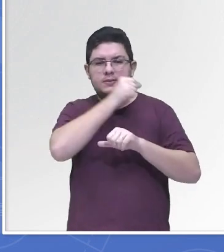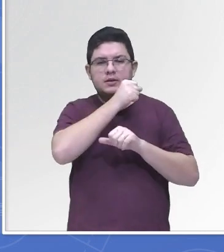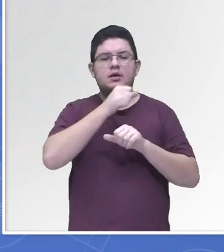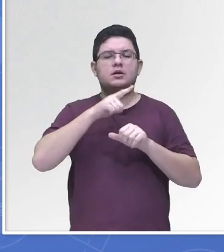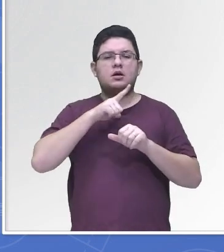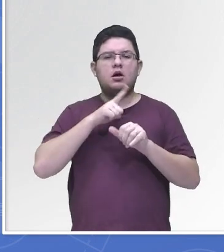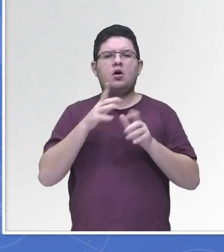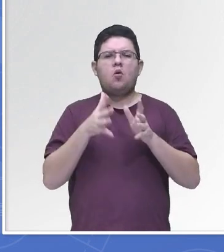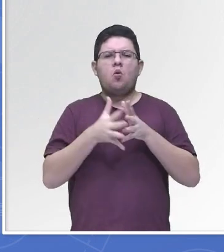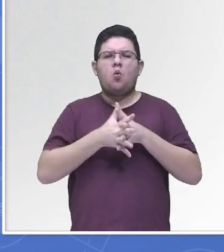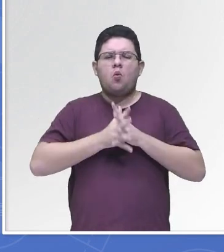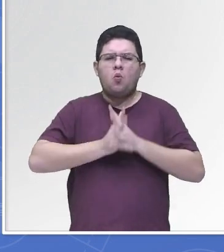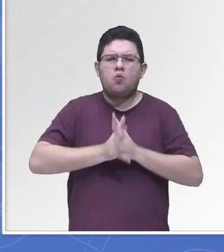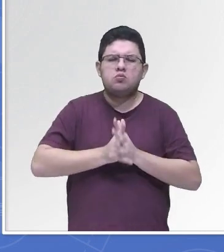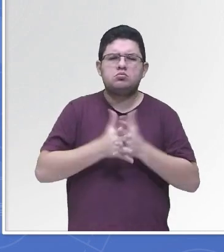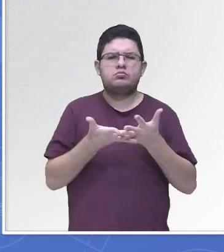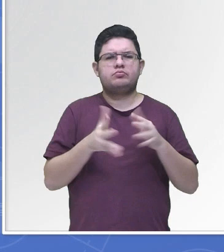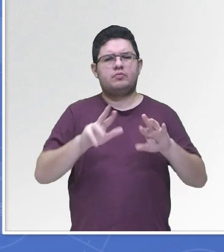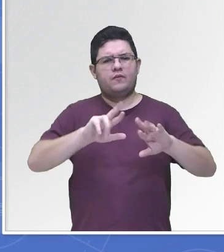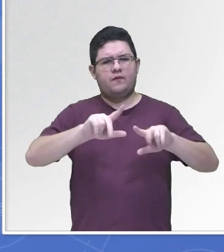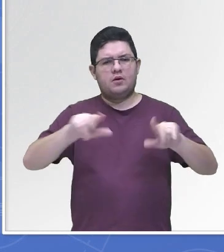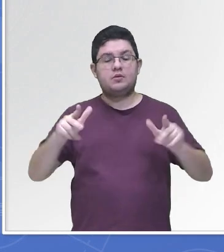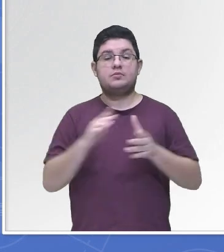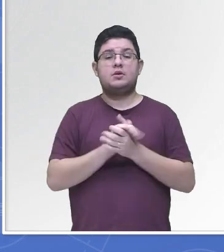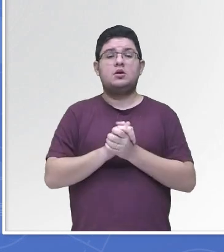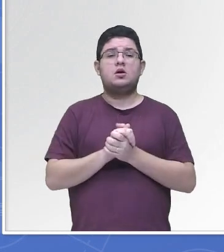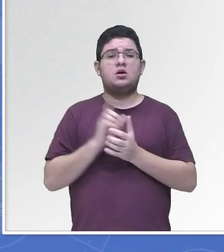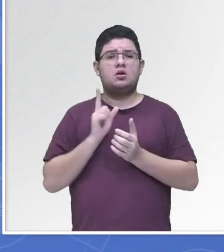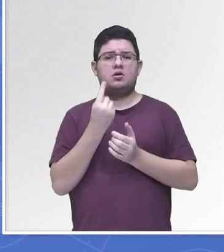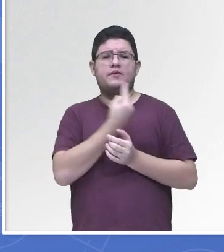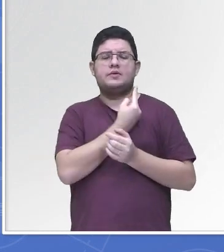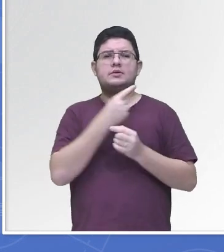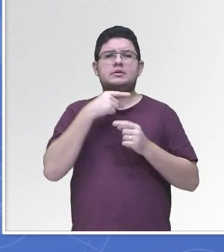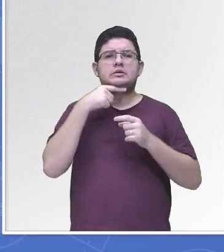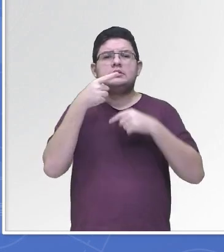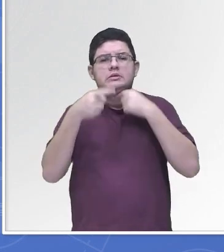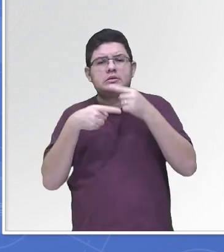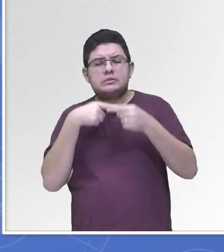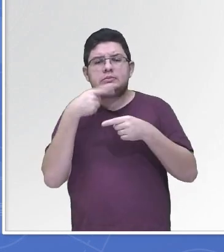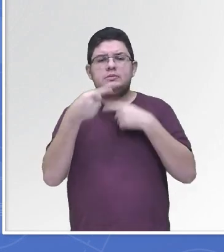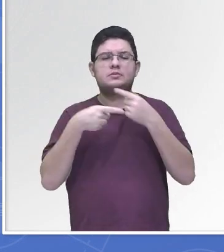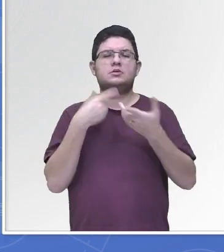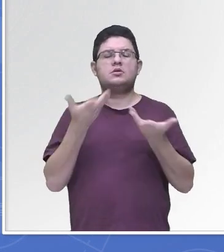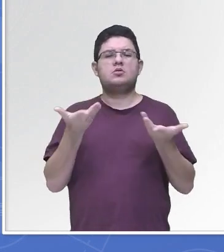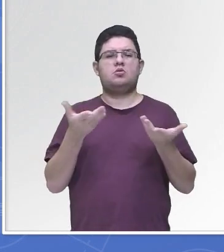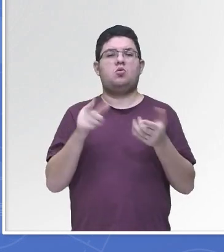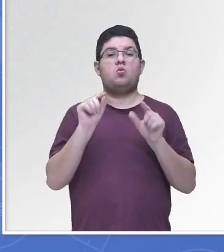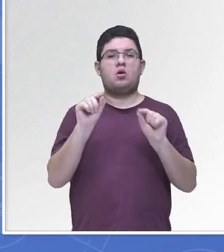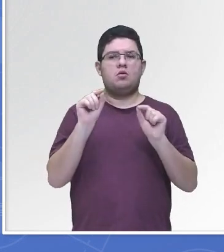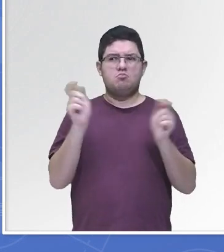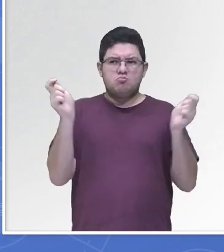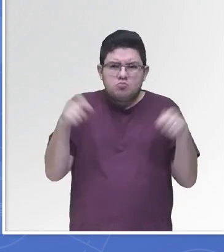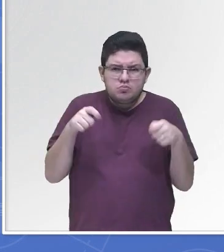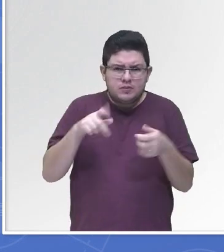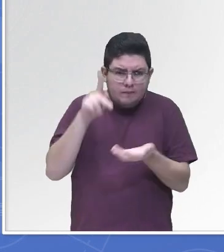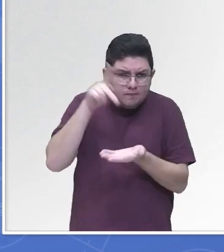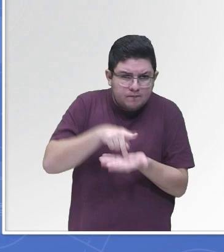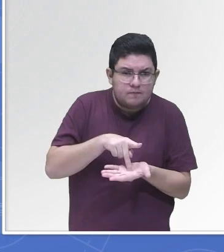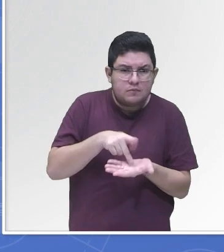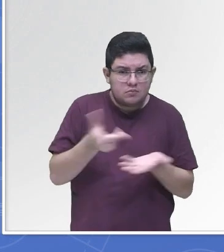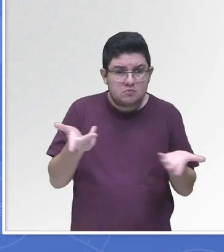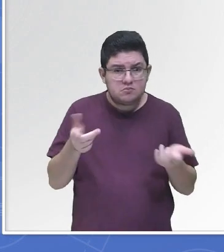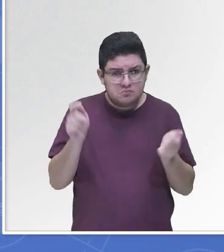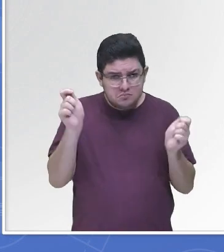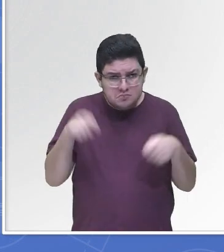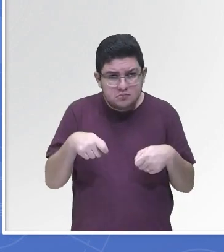começamos a fazer esse questionamento. Será que é possível chegar realmente a uma verdade absoluta? E é por isso que nós entramos nesse processo que nós